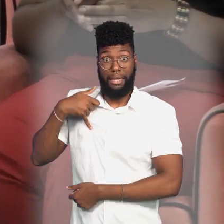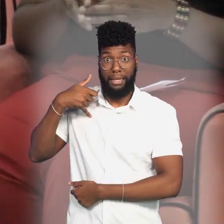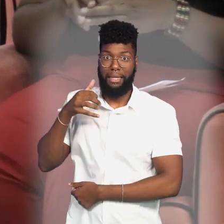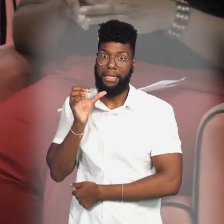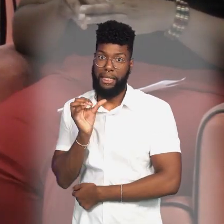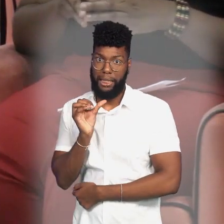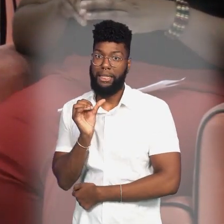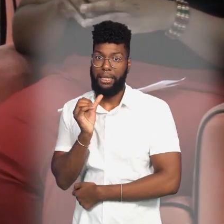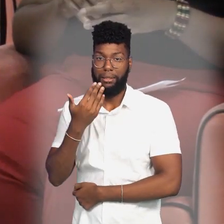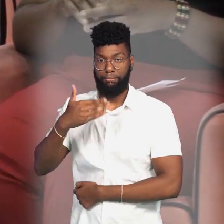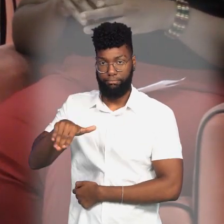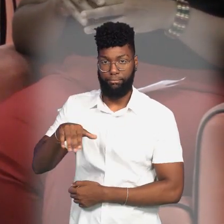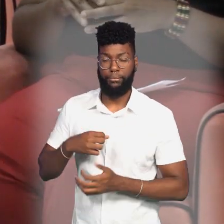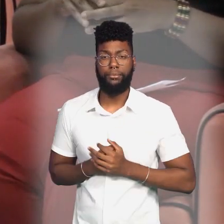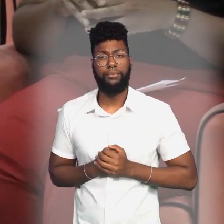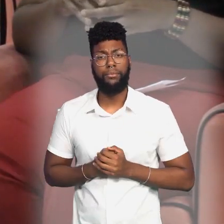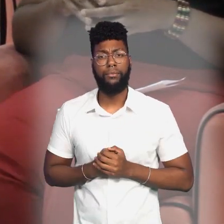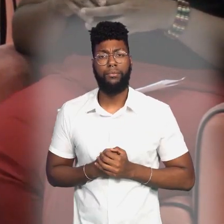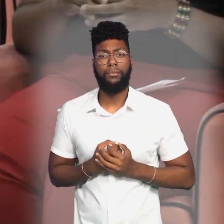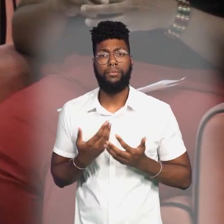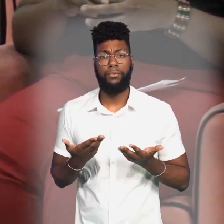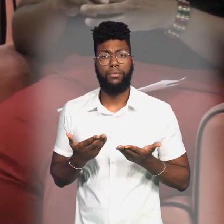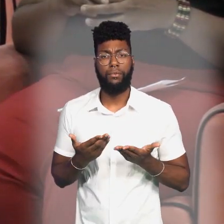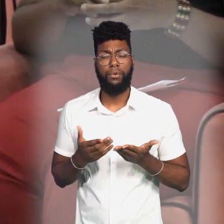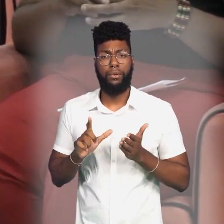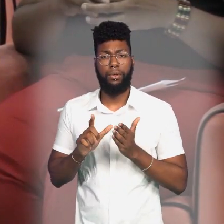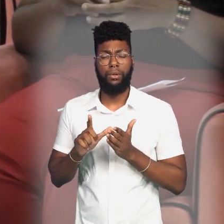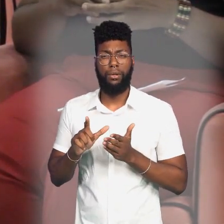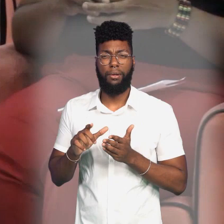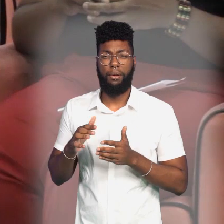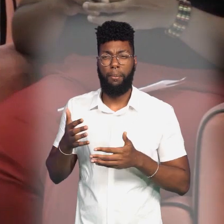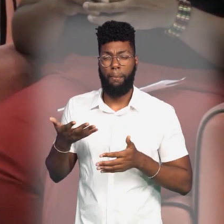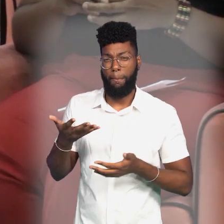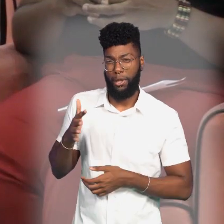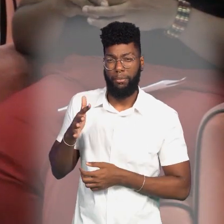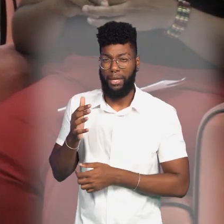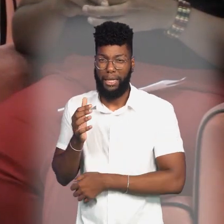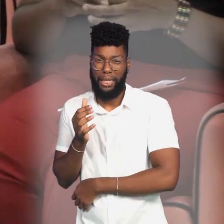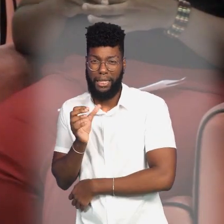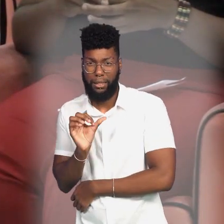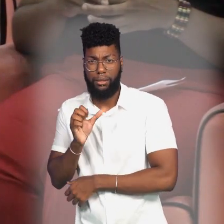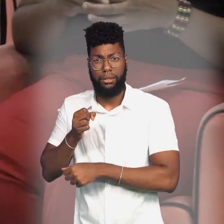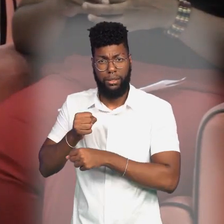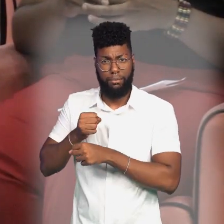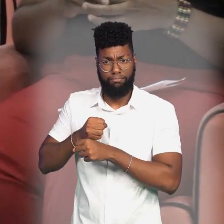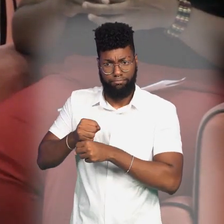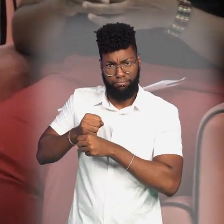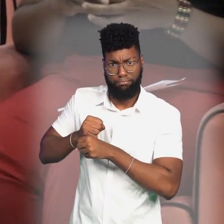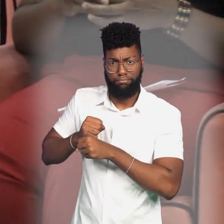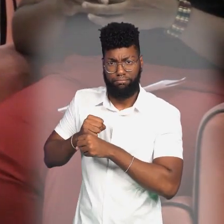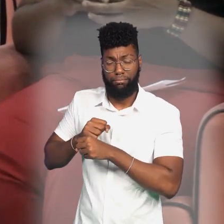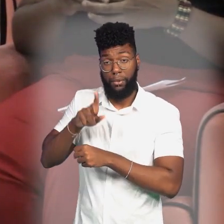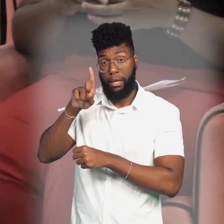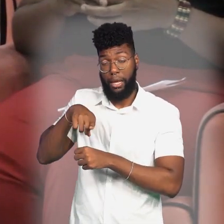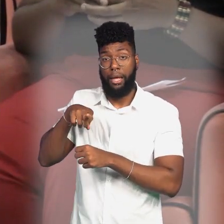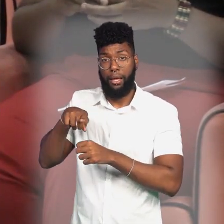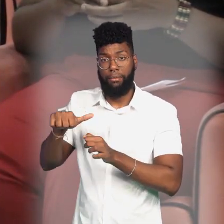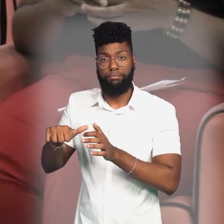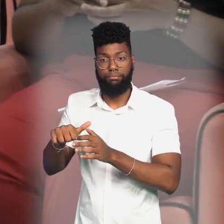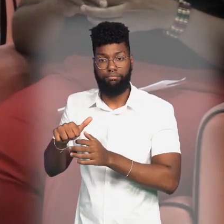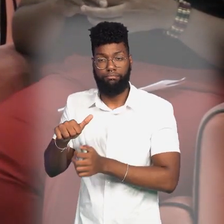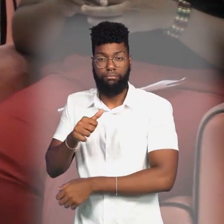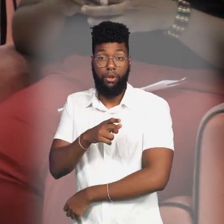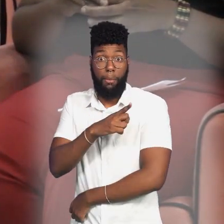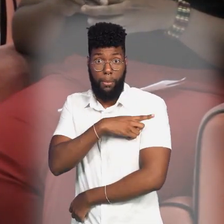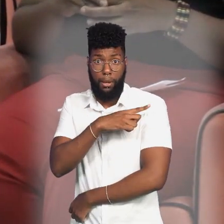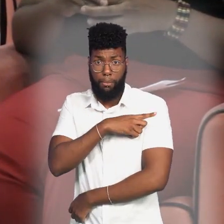E aí, nos 6 primeiros anos, que é primário, e aí se